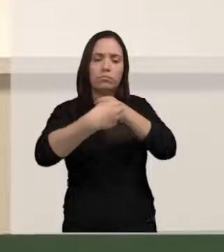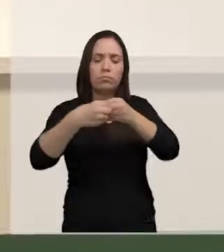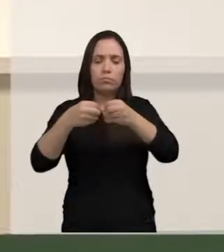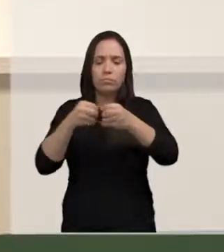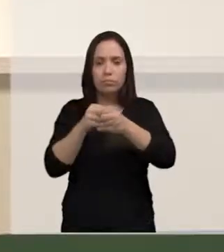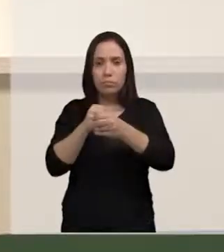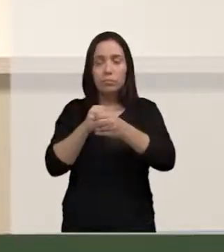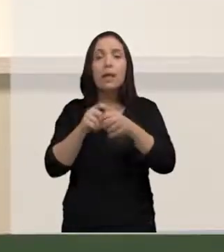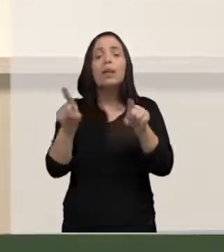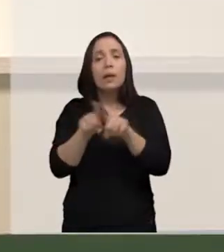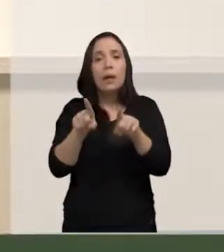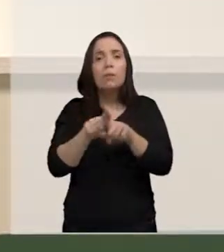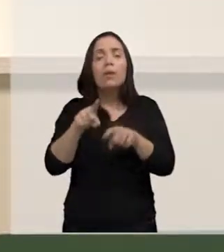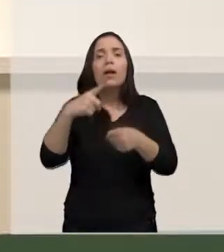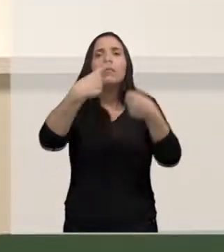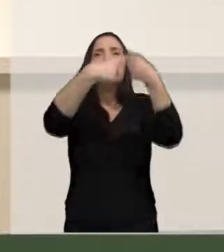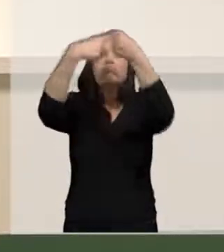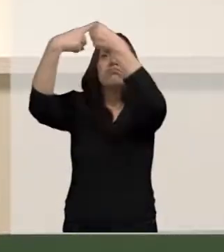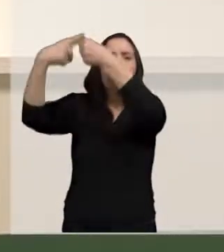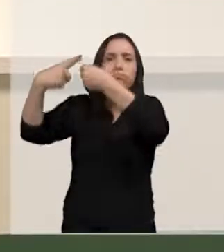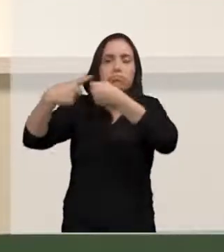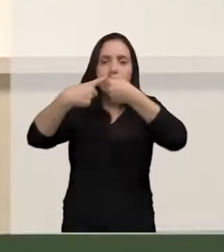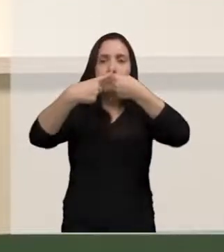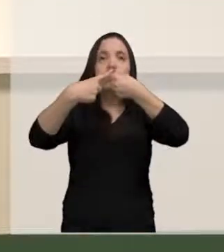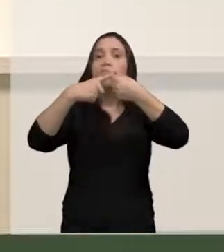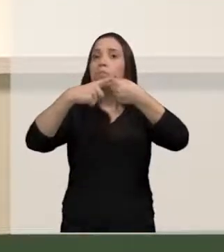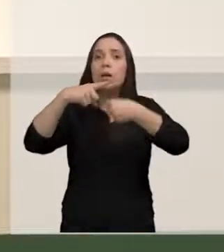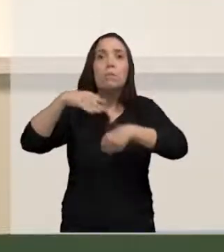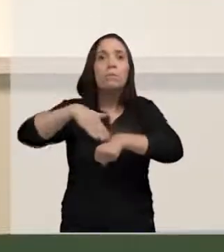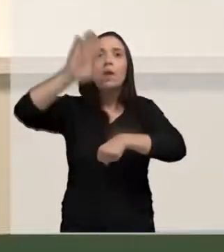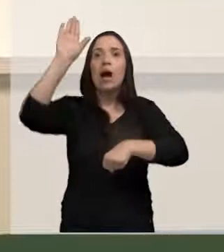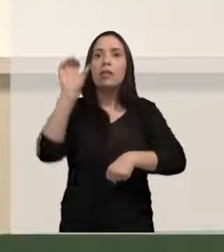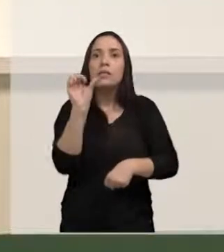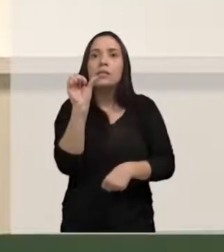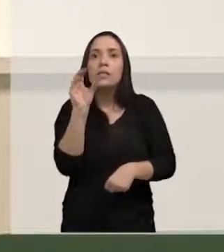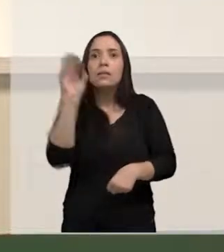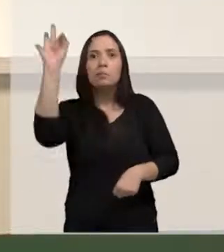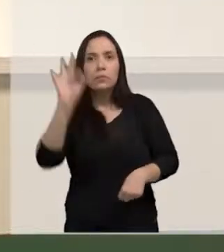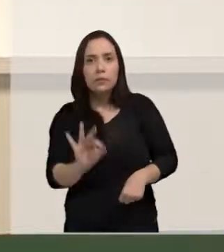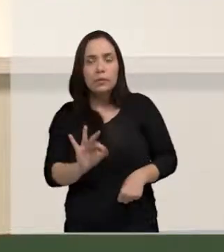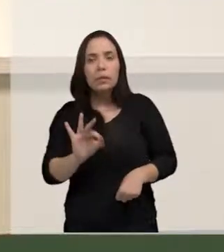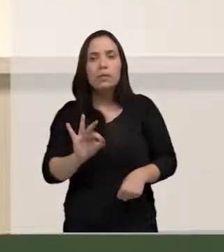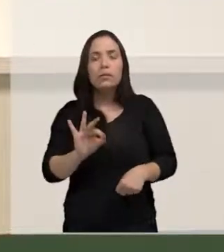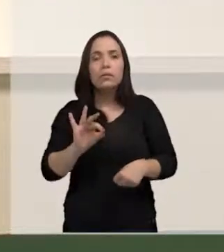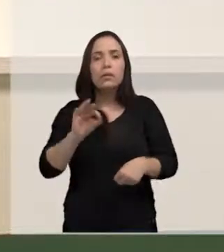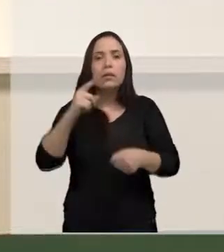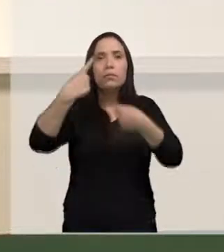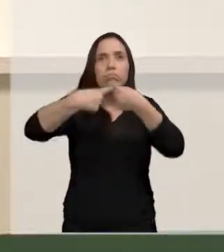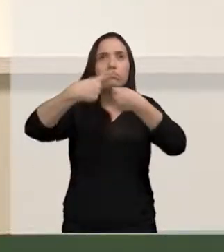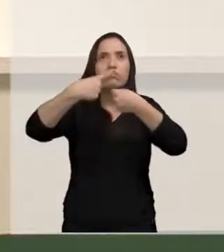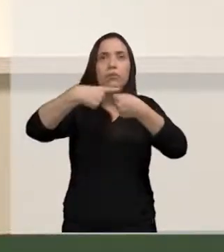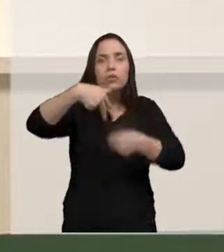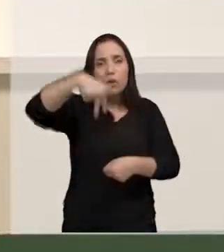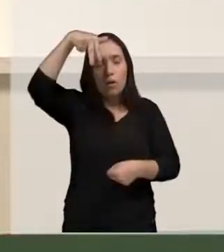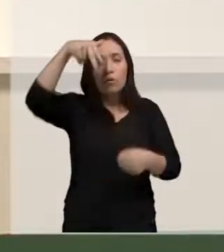norte, ele tem local que ele foi mais de 60% os votos para ele como presidente. Na região norte do estado de Ceará. Exatamente. É importante a gente